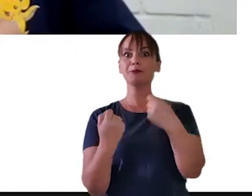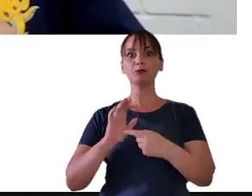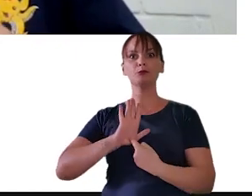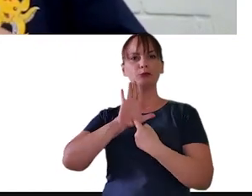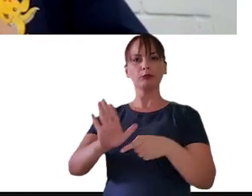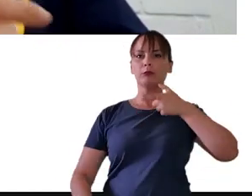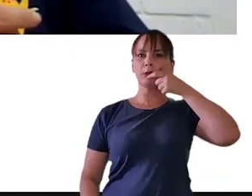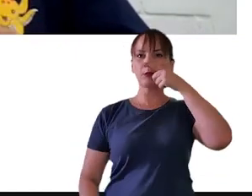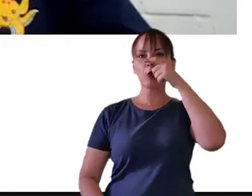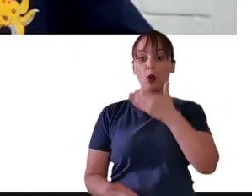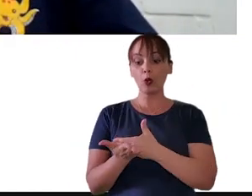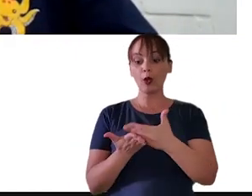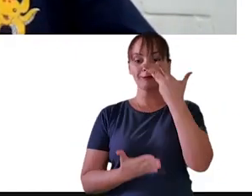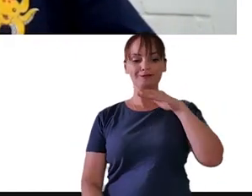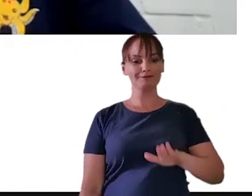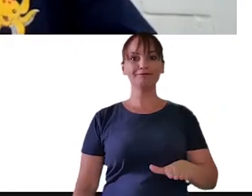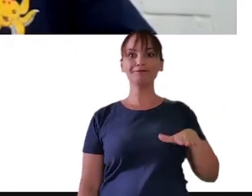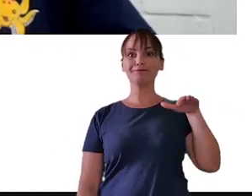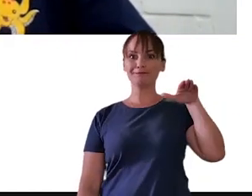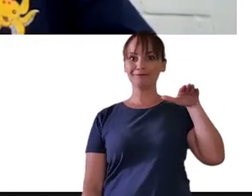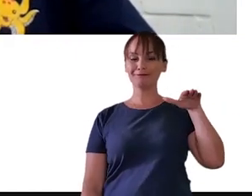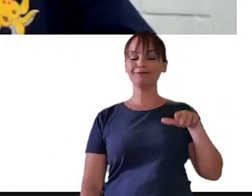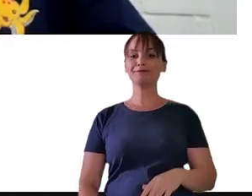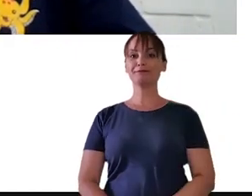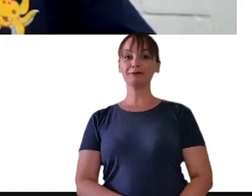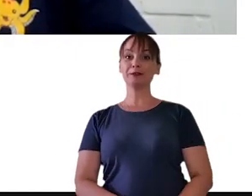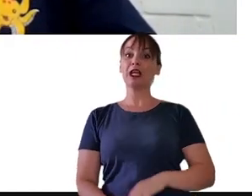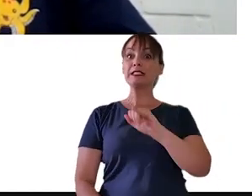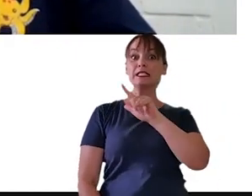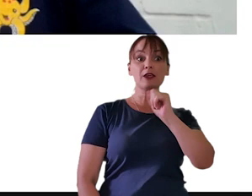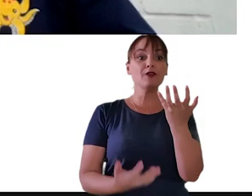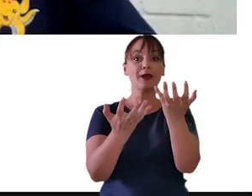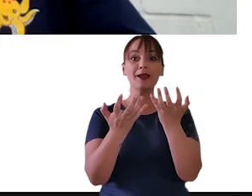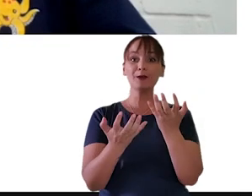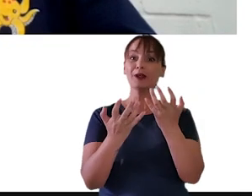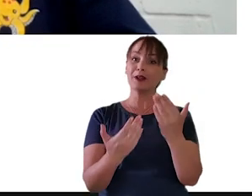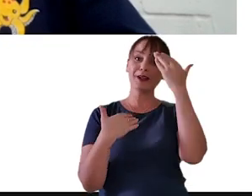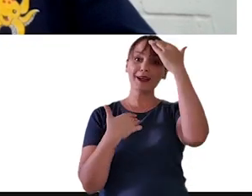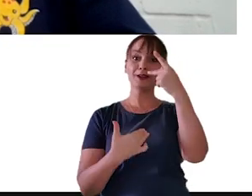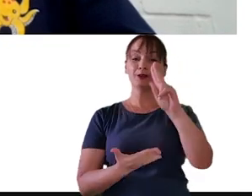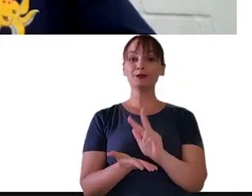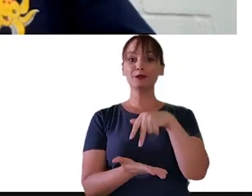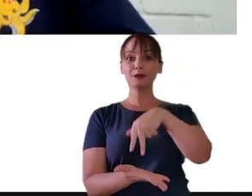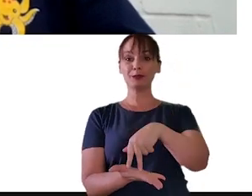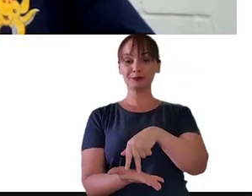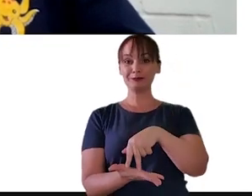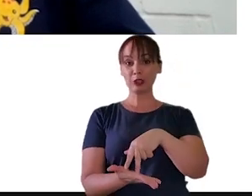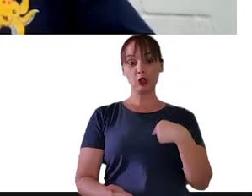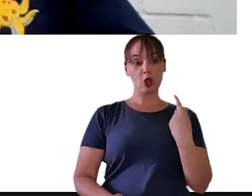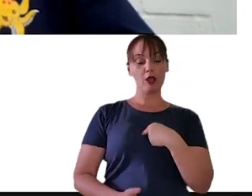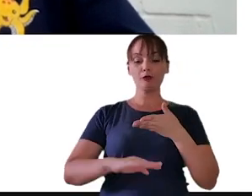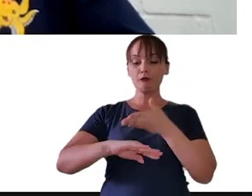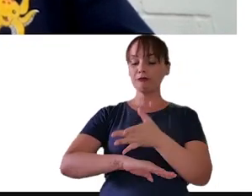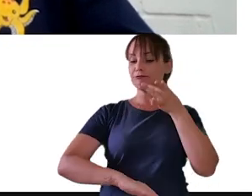interessado desde criança. Silvia, eu gostaria muito de agradecer a sua participação. A nossa estadia aí foi muito legal.